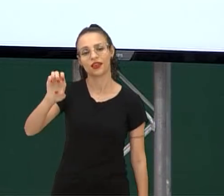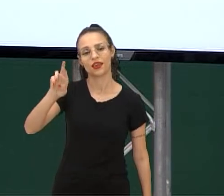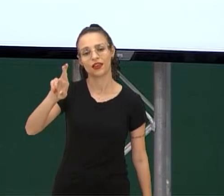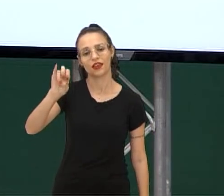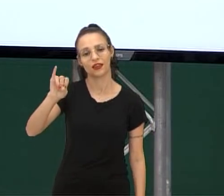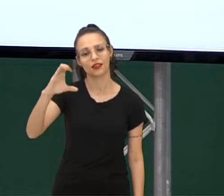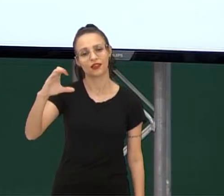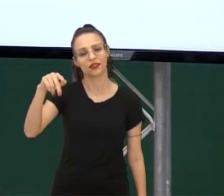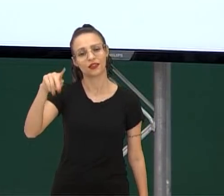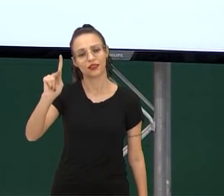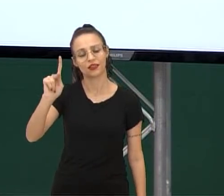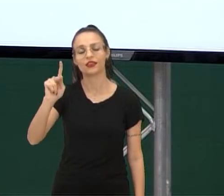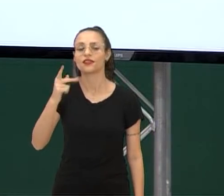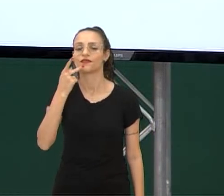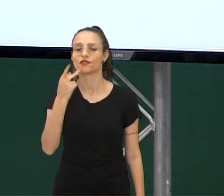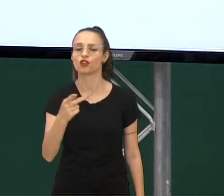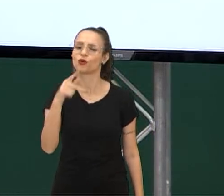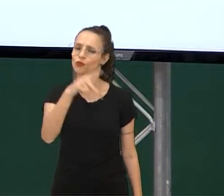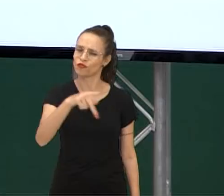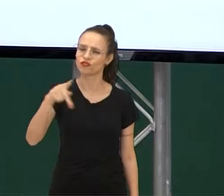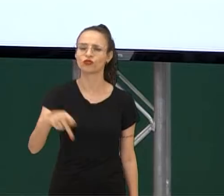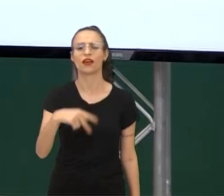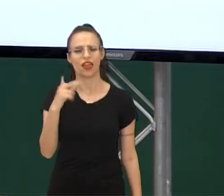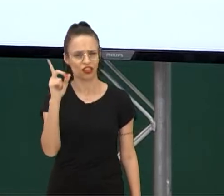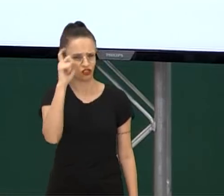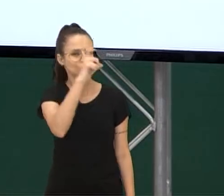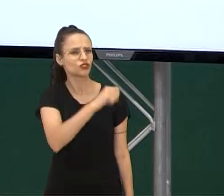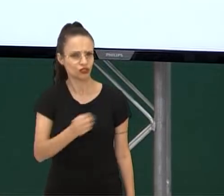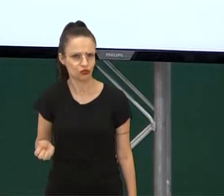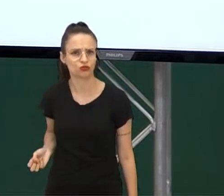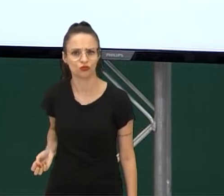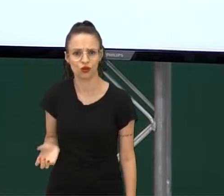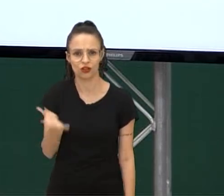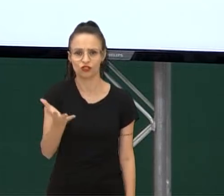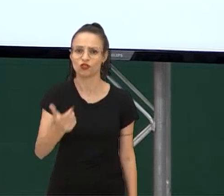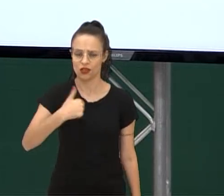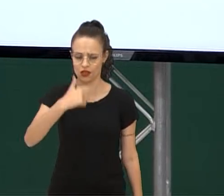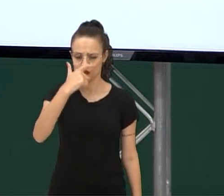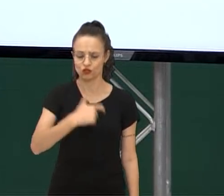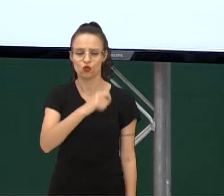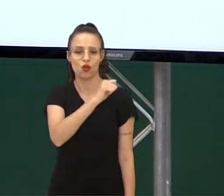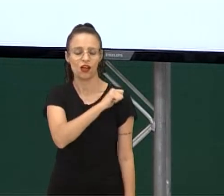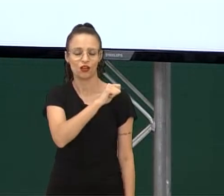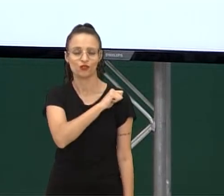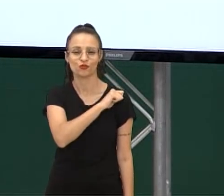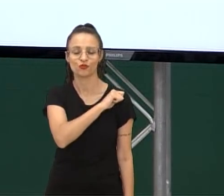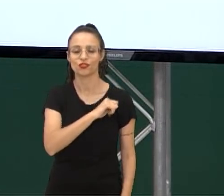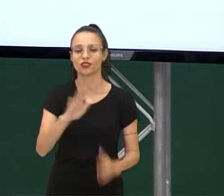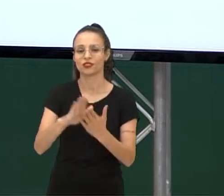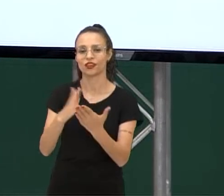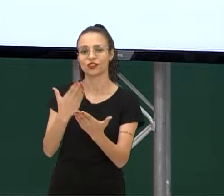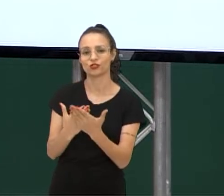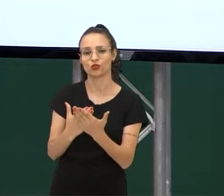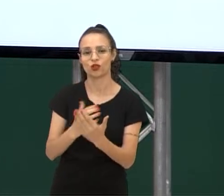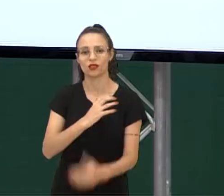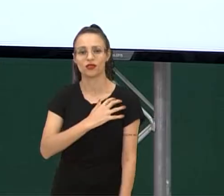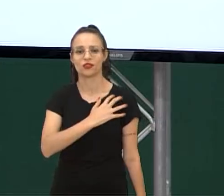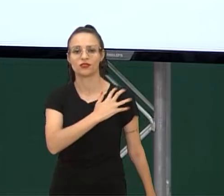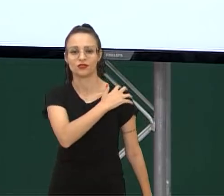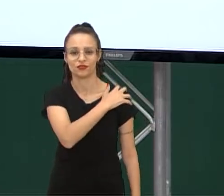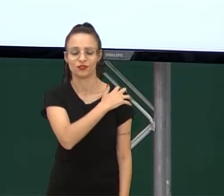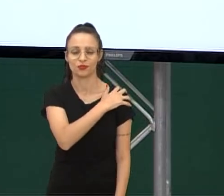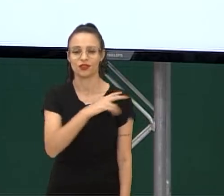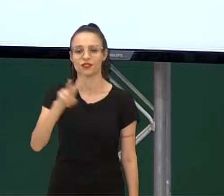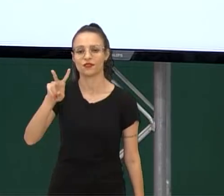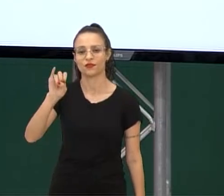de Trish Kramer: professor, é muito difícil jogar boliche. Eu sou o aluno Eric da Escola Cívico-Militar Vinícius